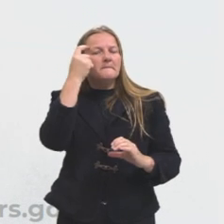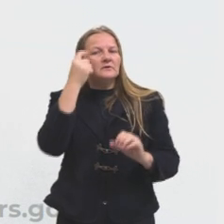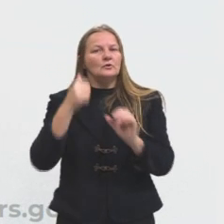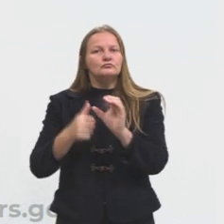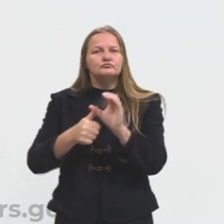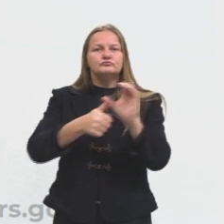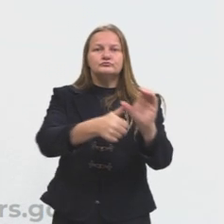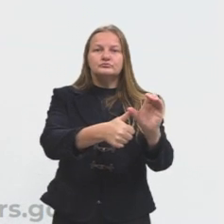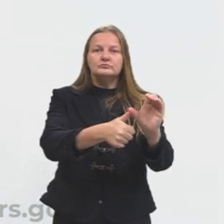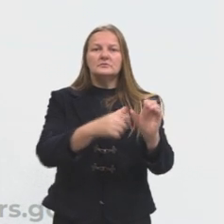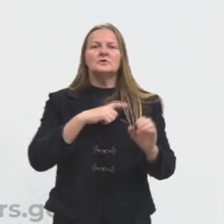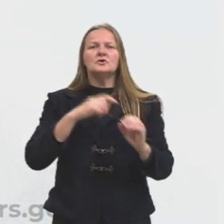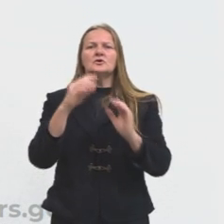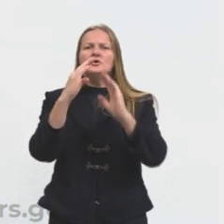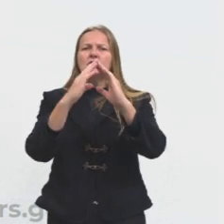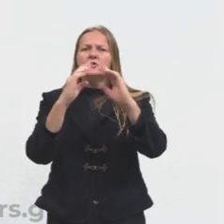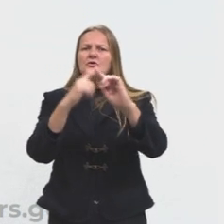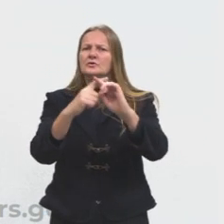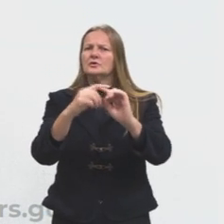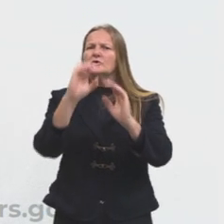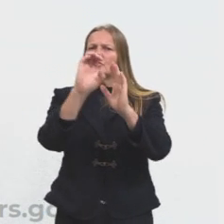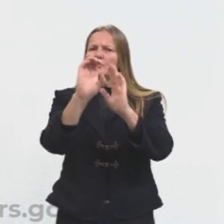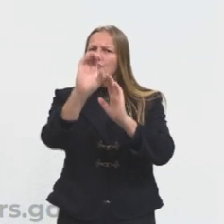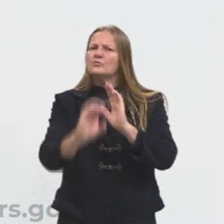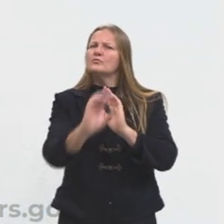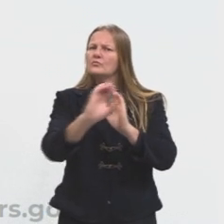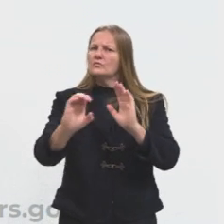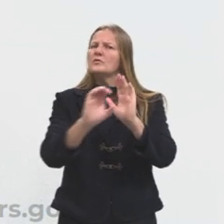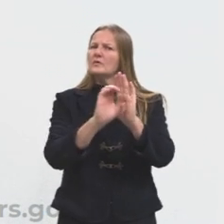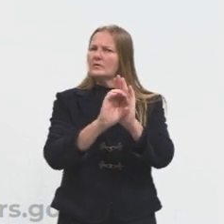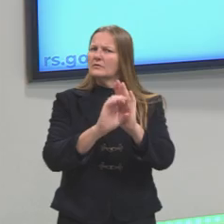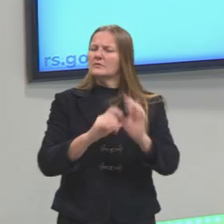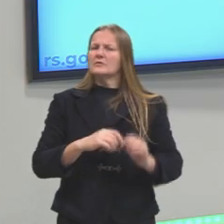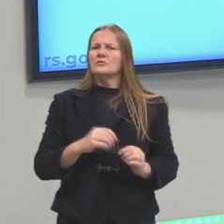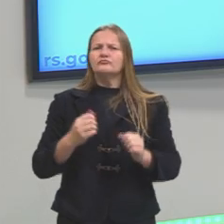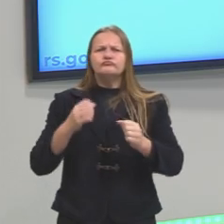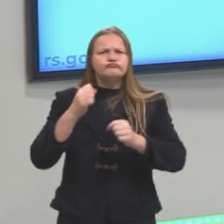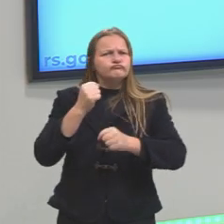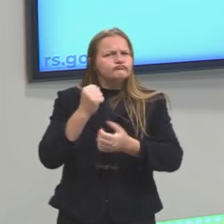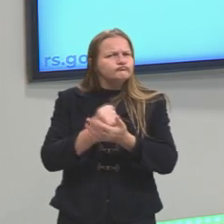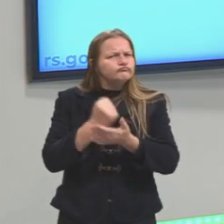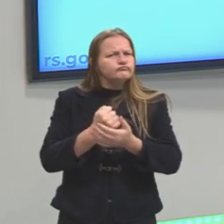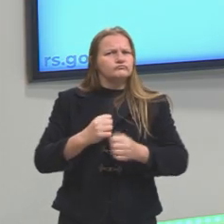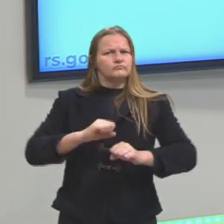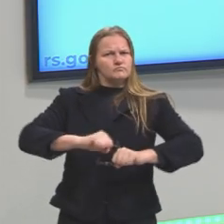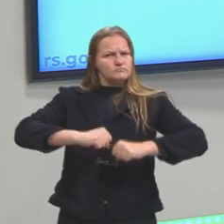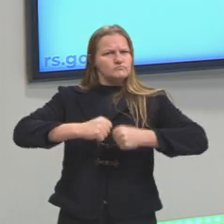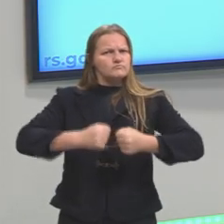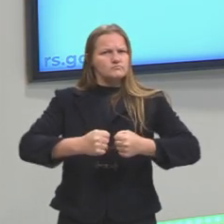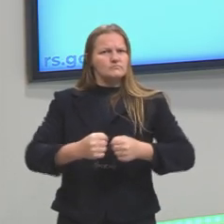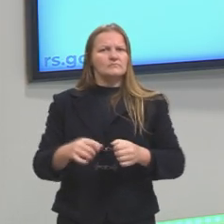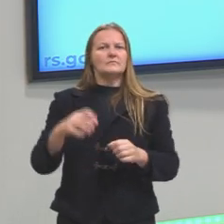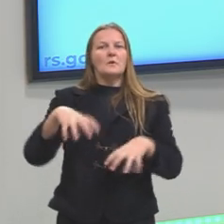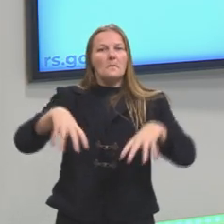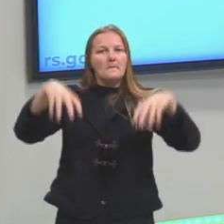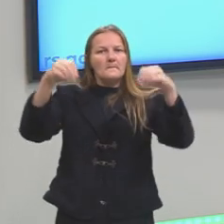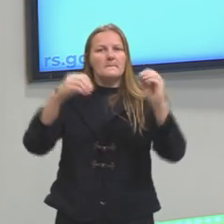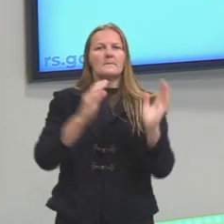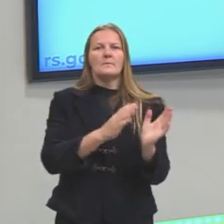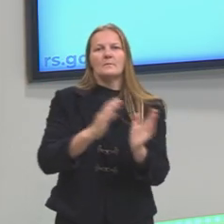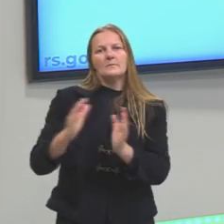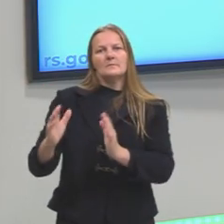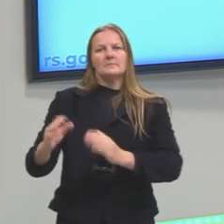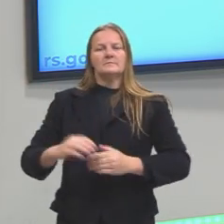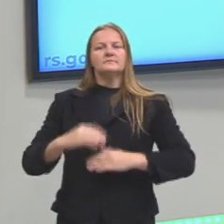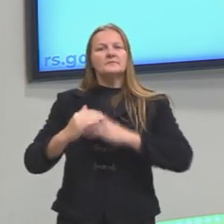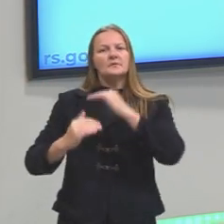cristianismo na igreja católica se consolidasse construída durante o período medieval e elas modelo esse processo